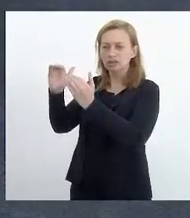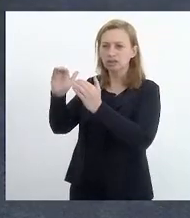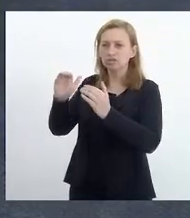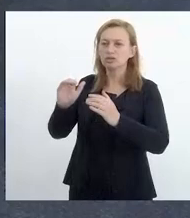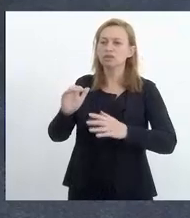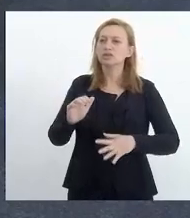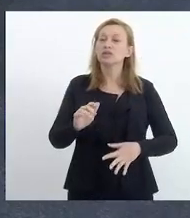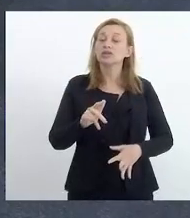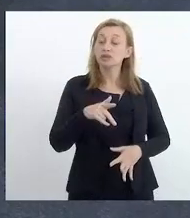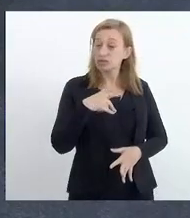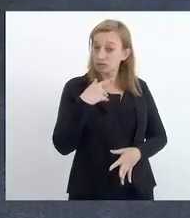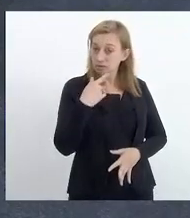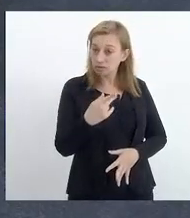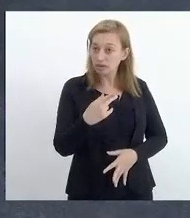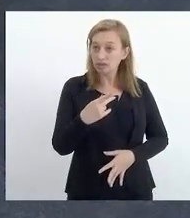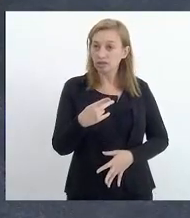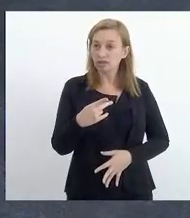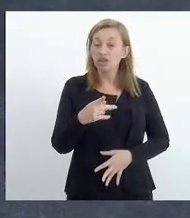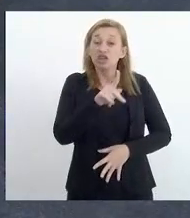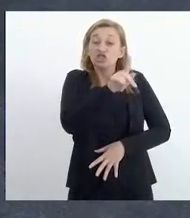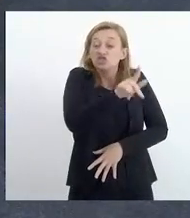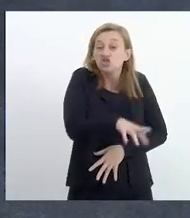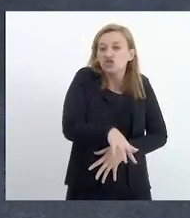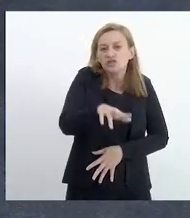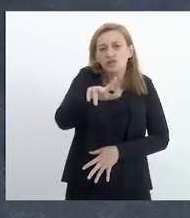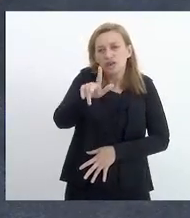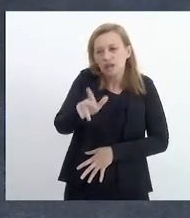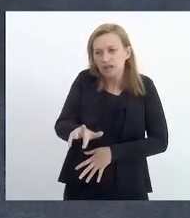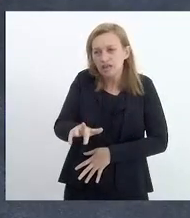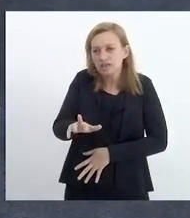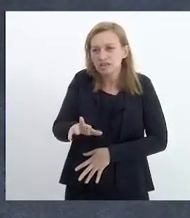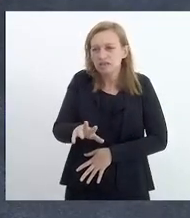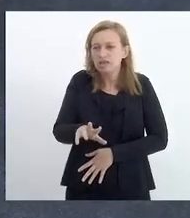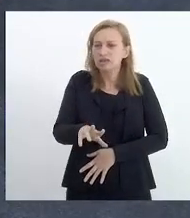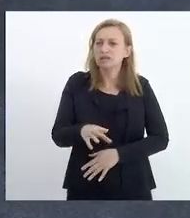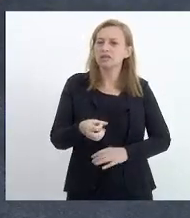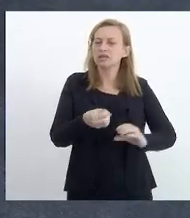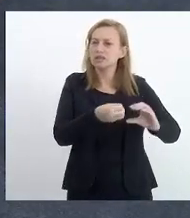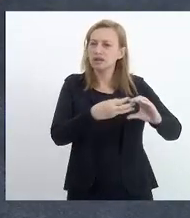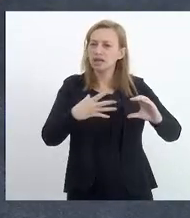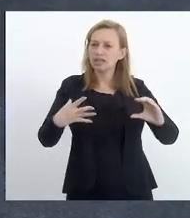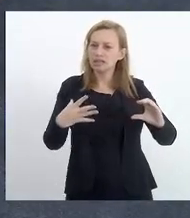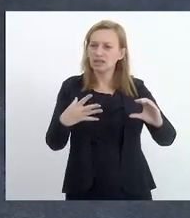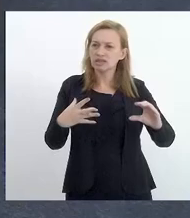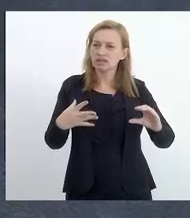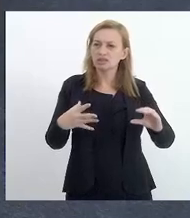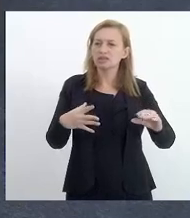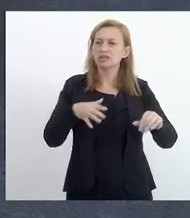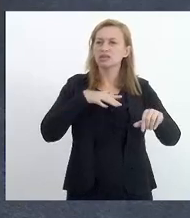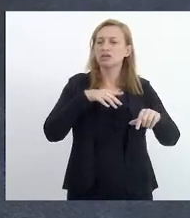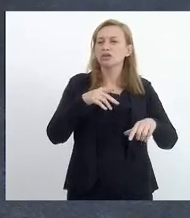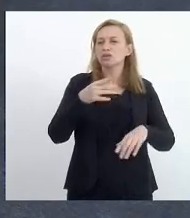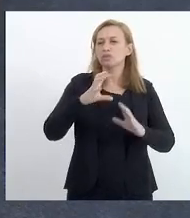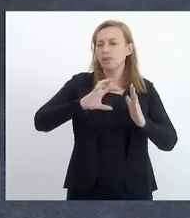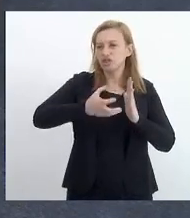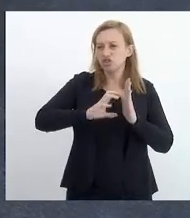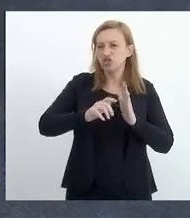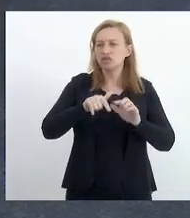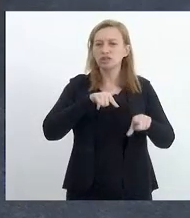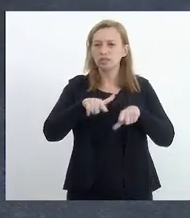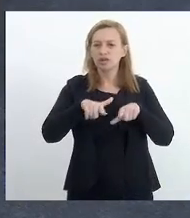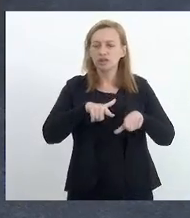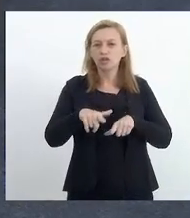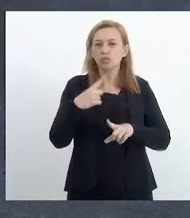dizer que é um diferenciado classificado do Partido dos Trabalhadores. Porque